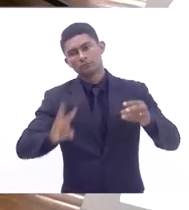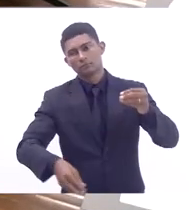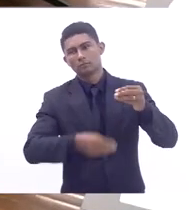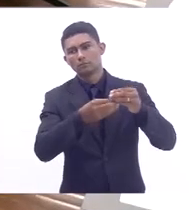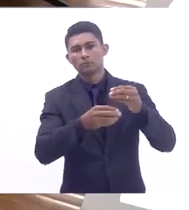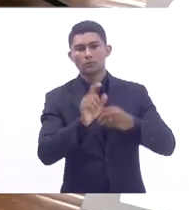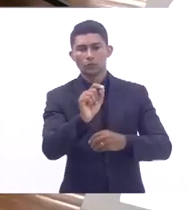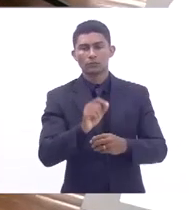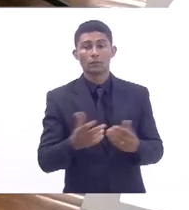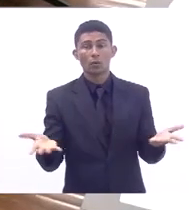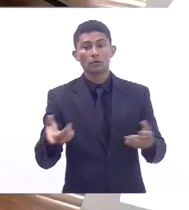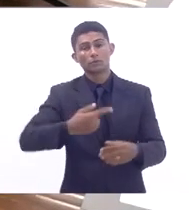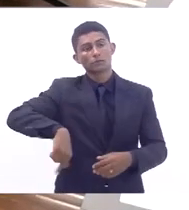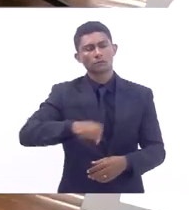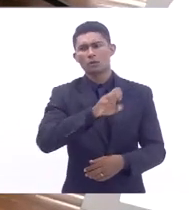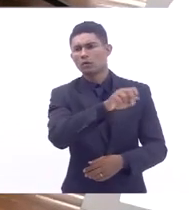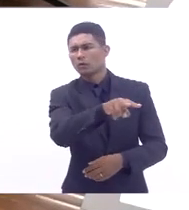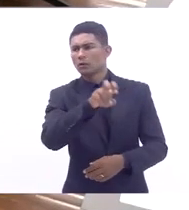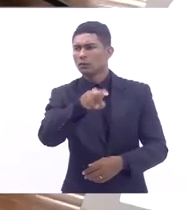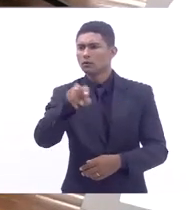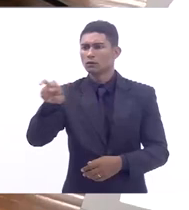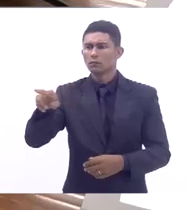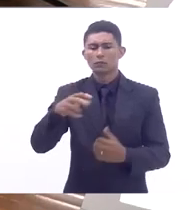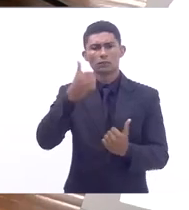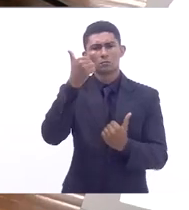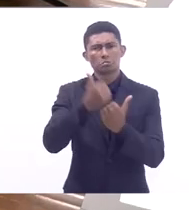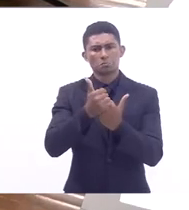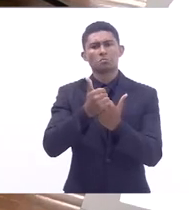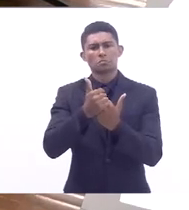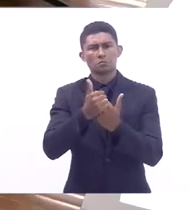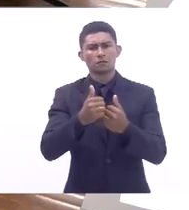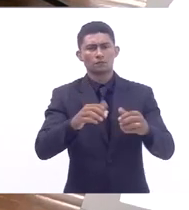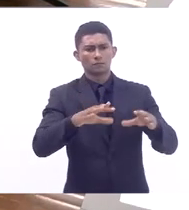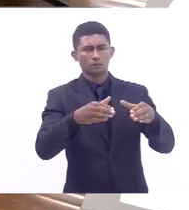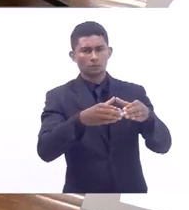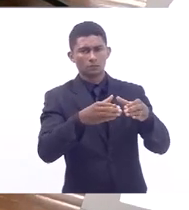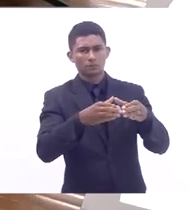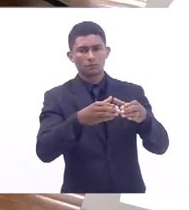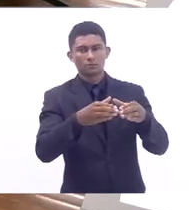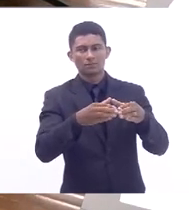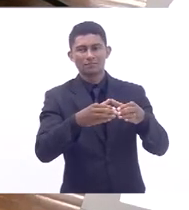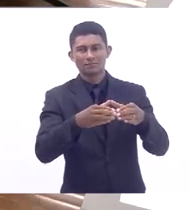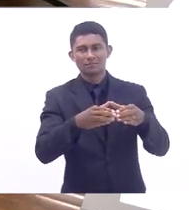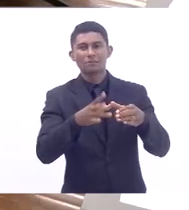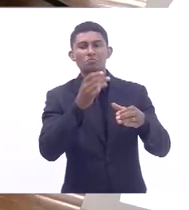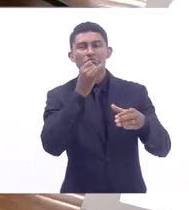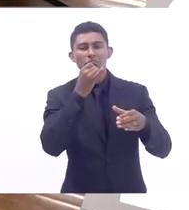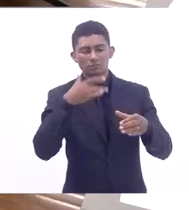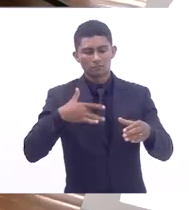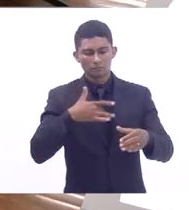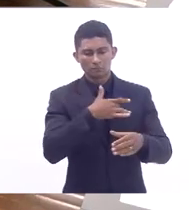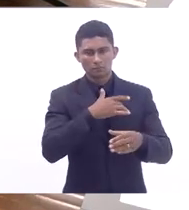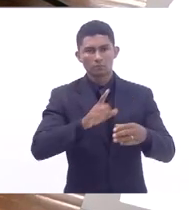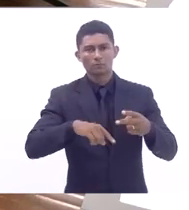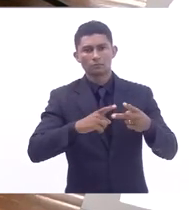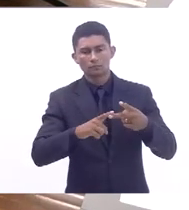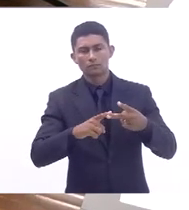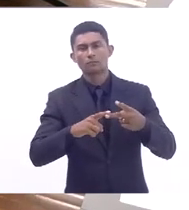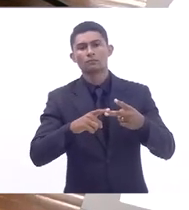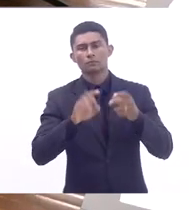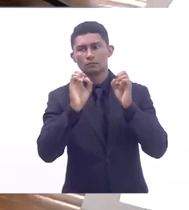sentido de que a gente vê hoje usar os cílios que estão no conselho de recuperação fiscal se de saúde e educação